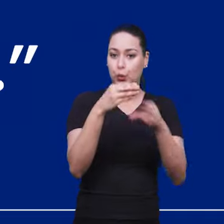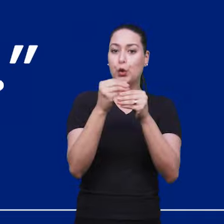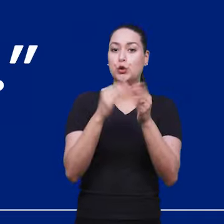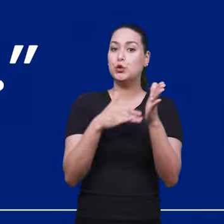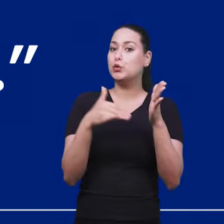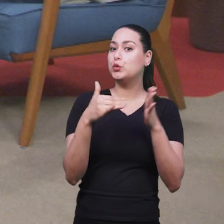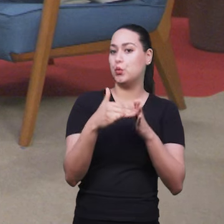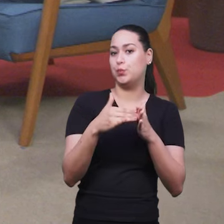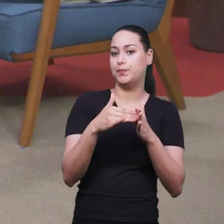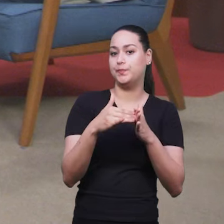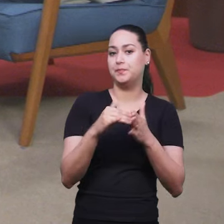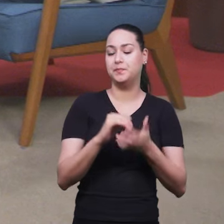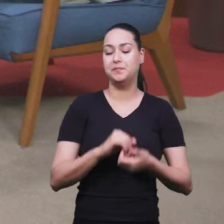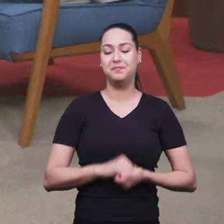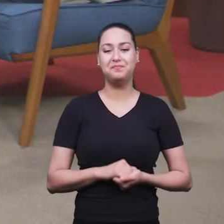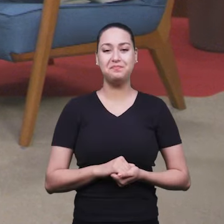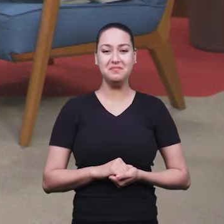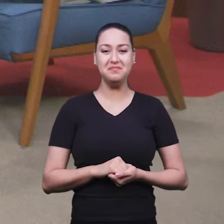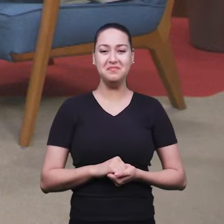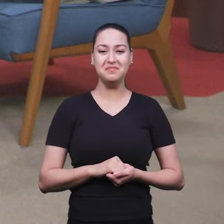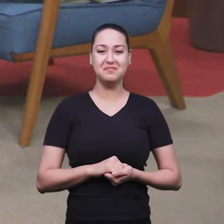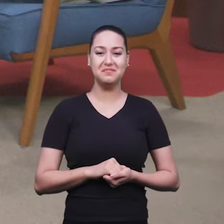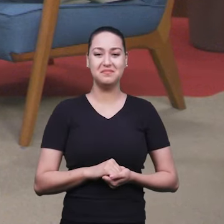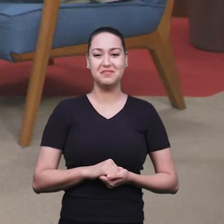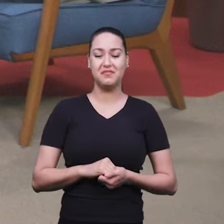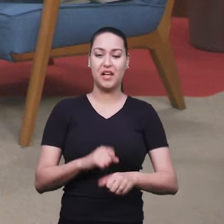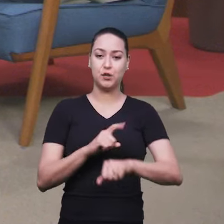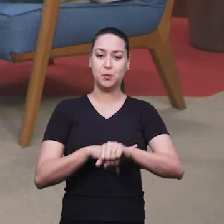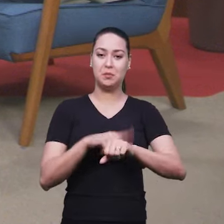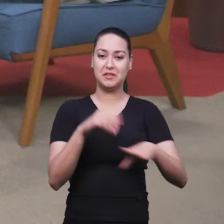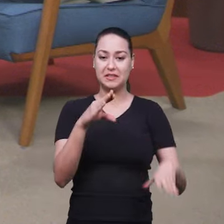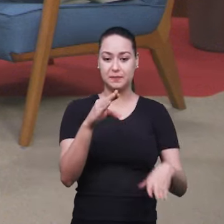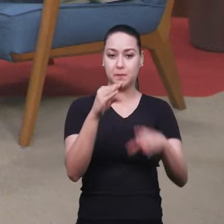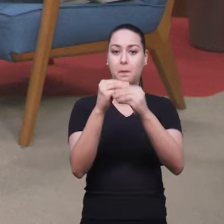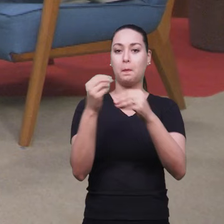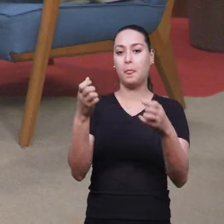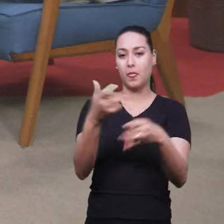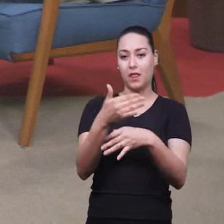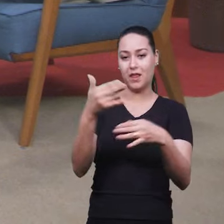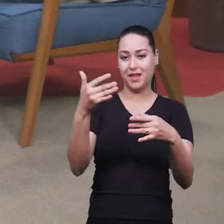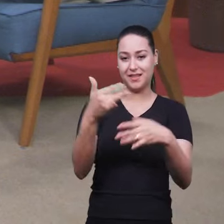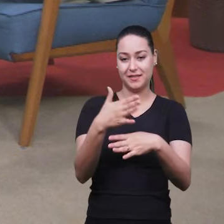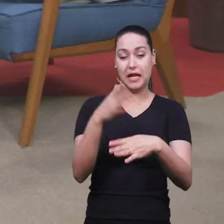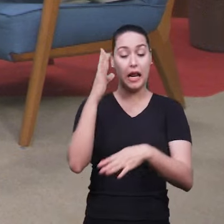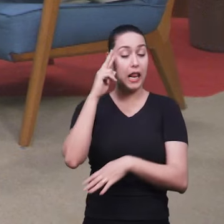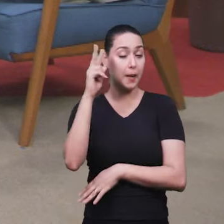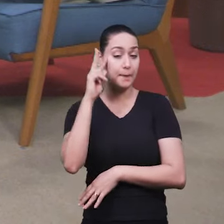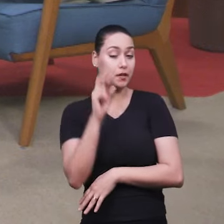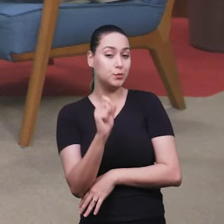né, do momento em que foi anexada essa cidade, lembrando que se trata de um